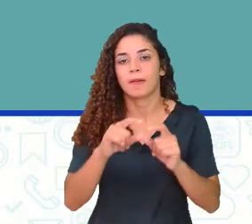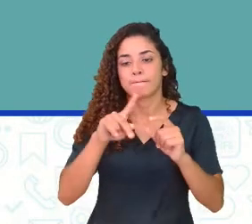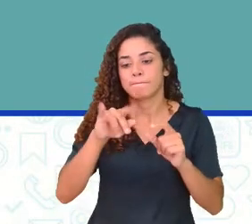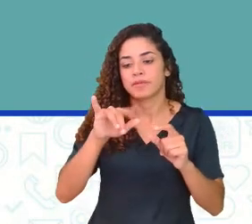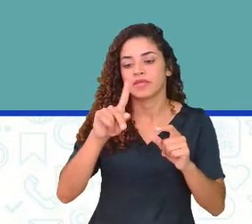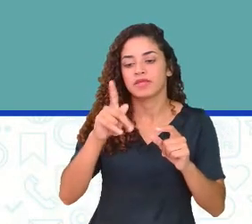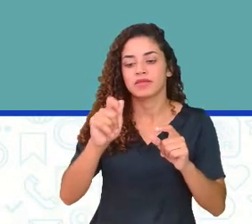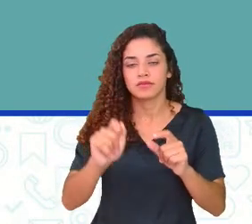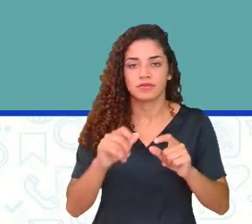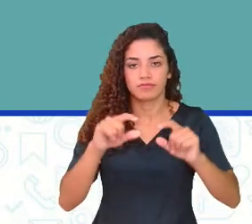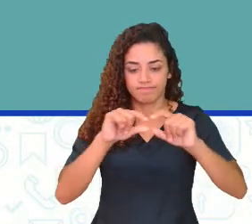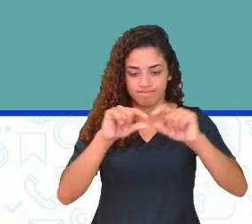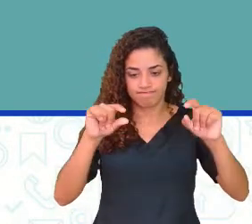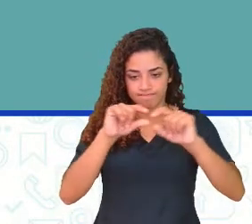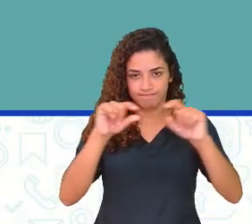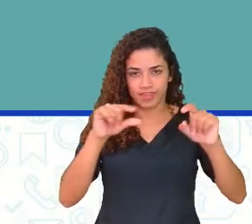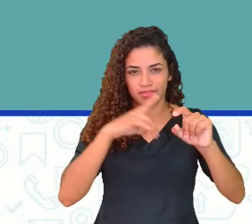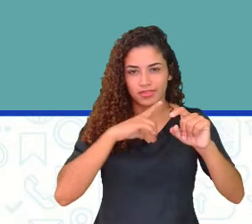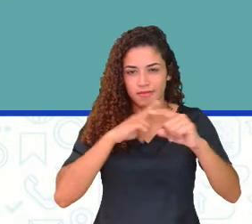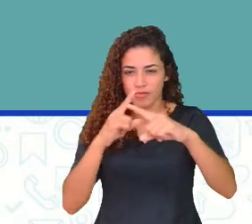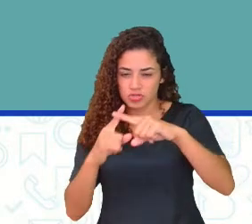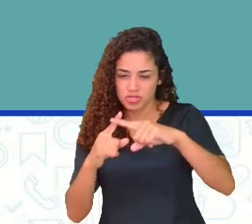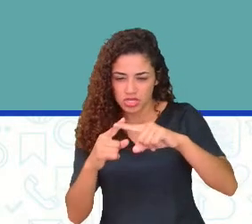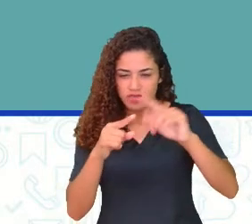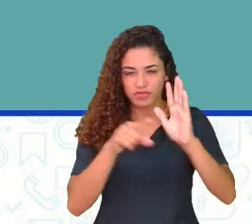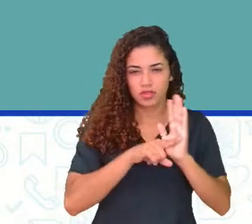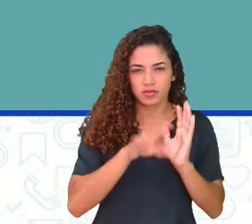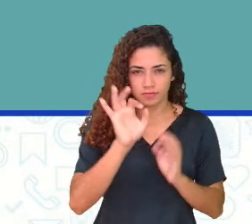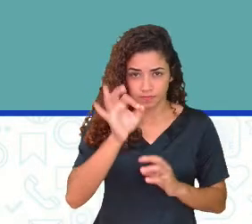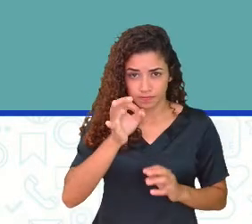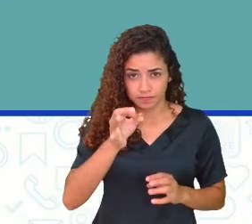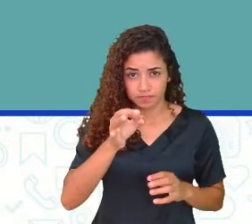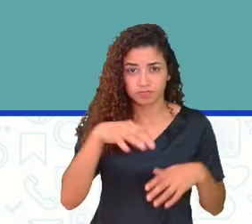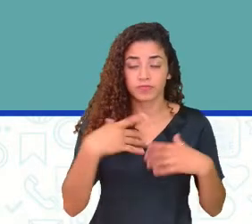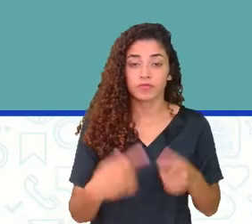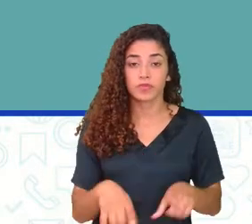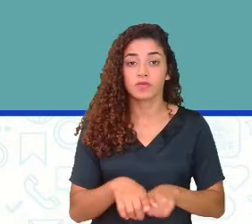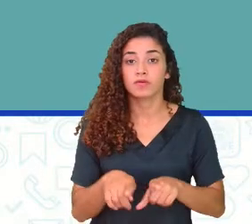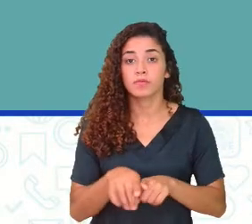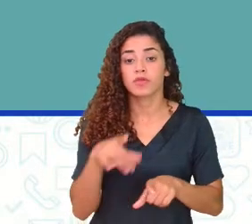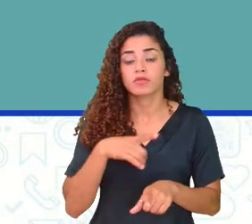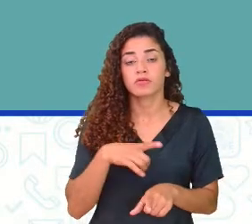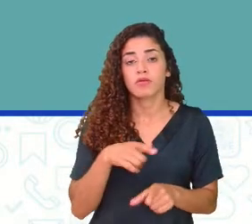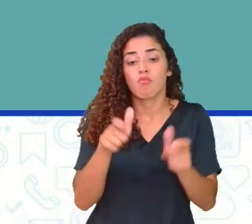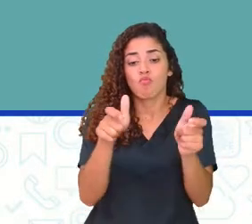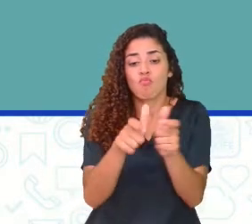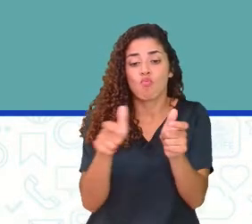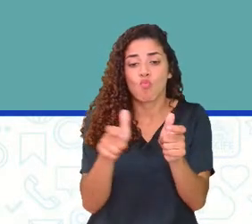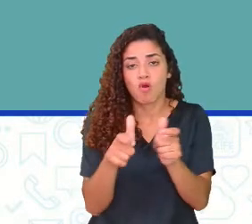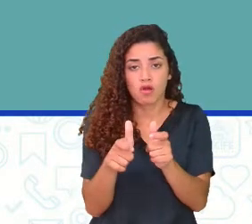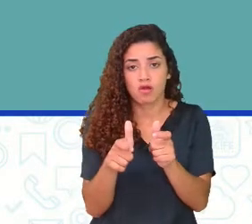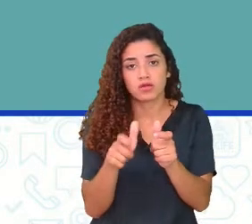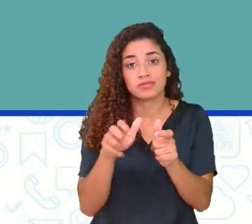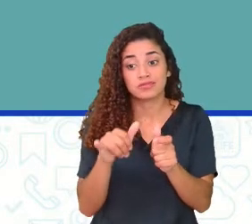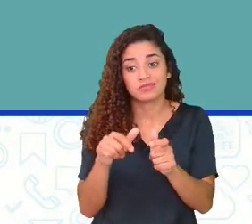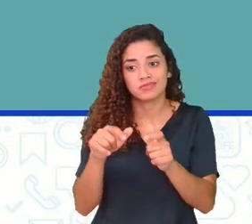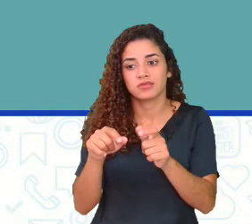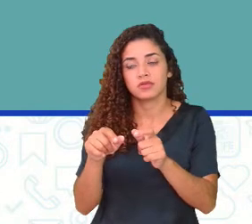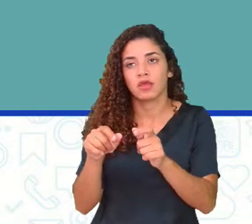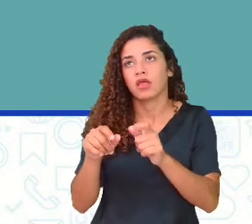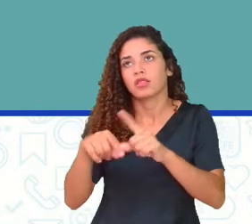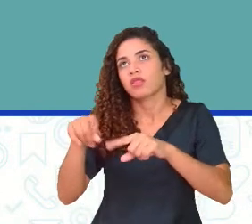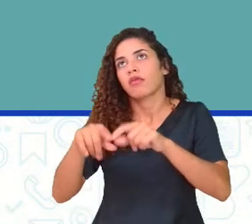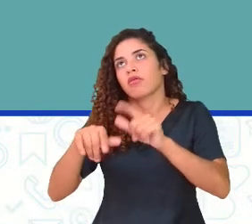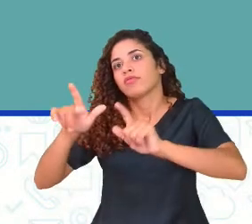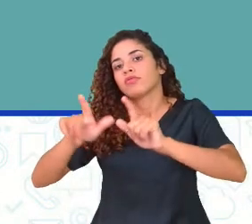vê, não é, que tem um positivo e o negativo. E tem local que, para o aparelho funcionar, ele vai ter